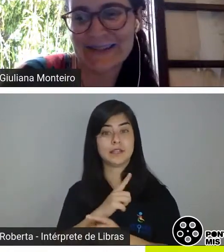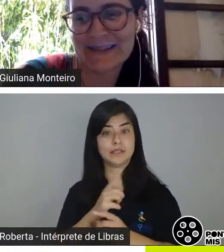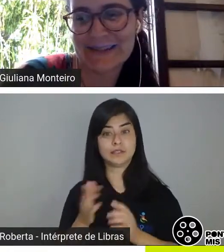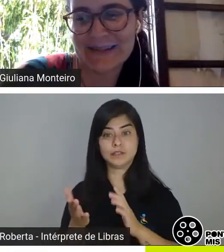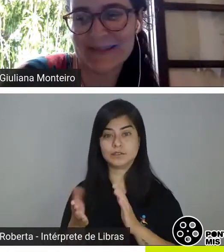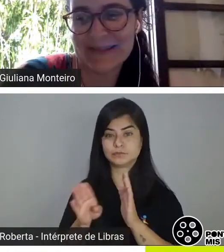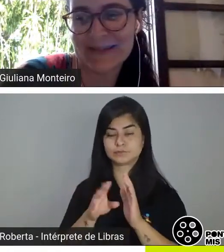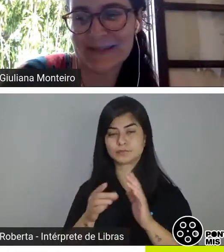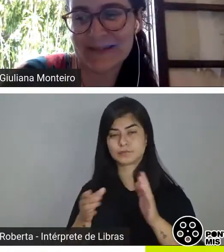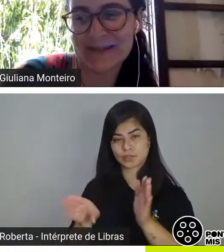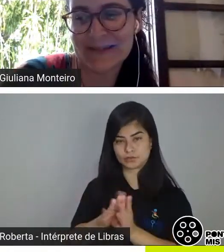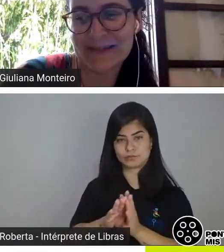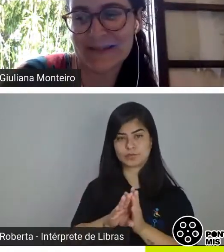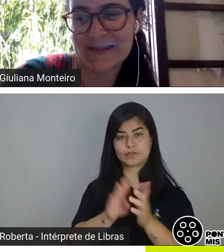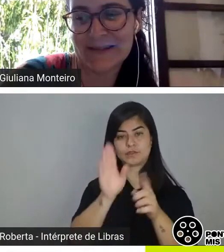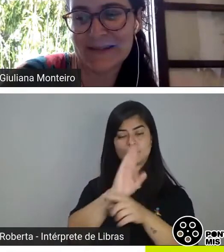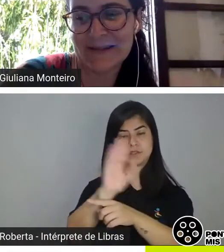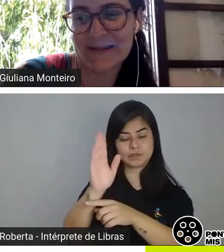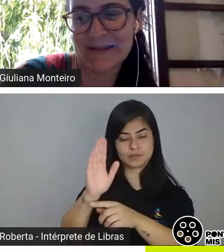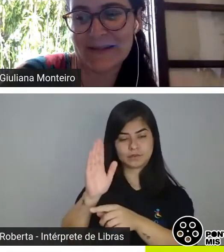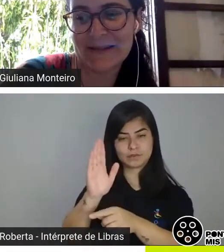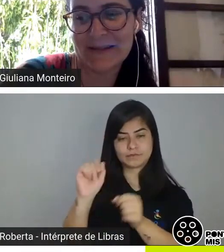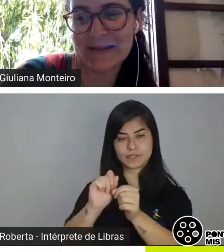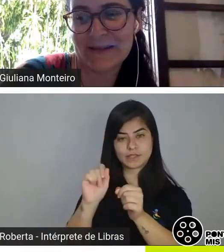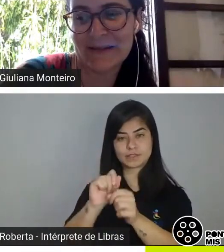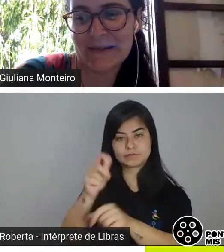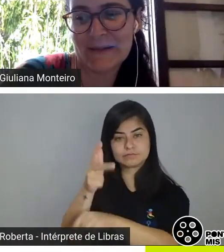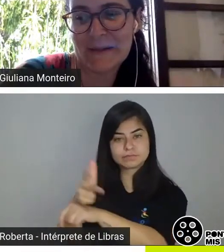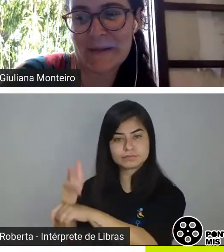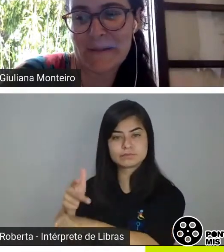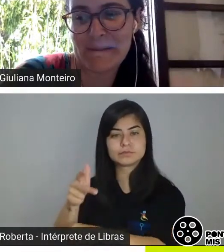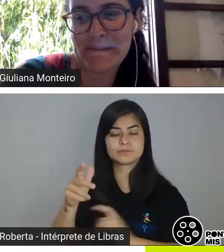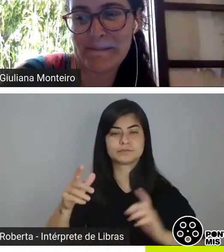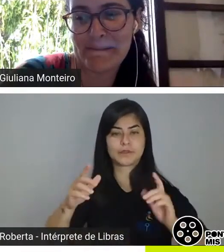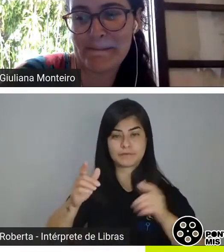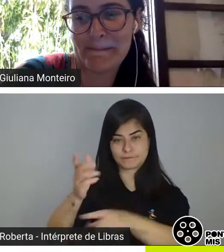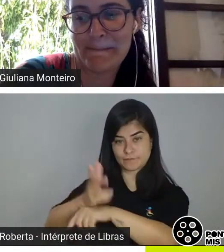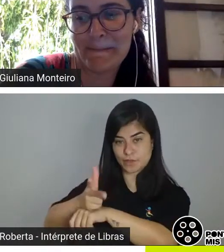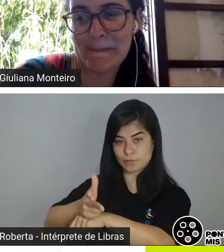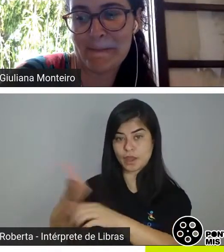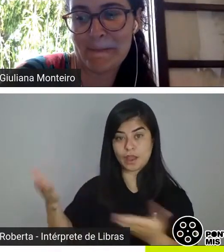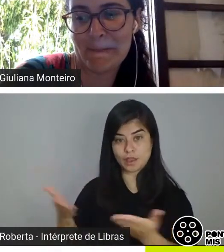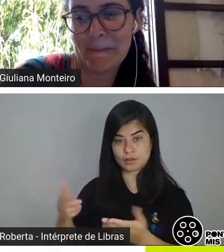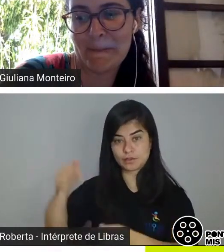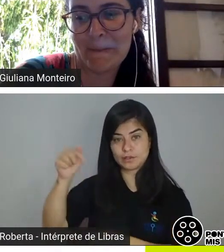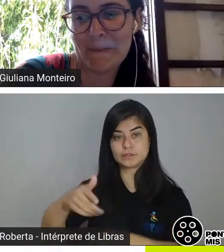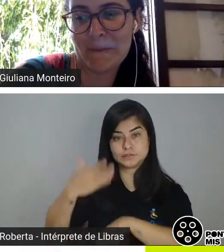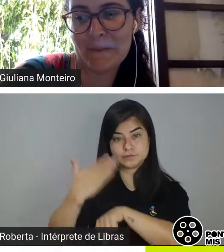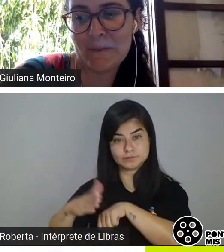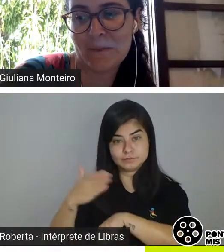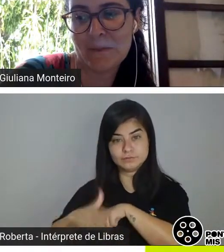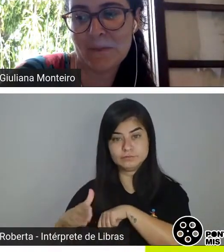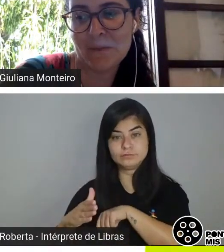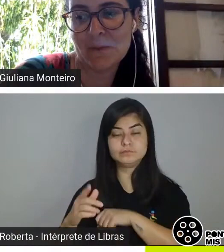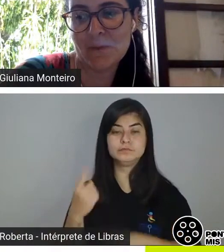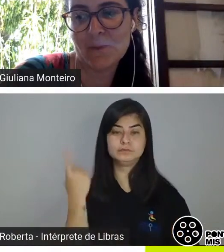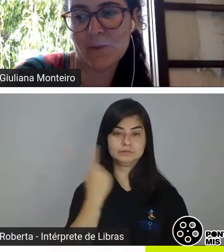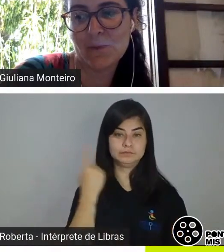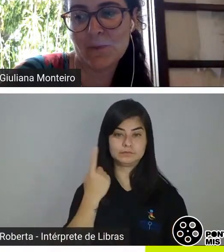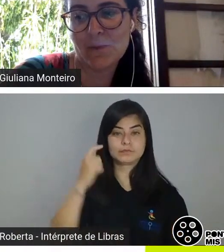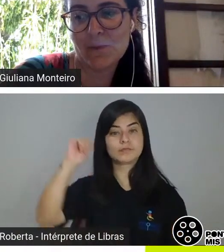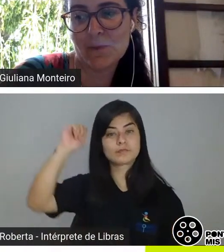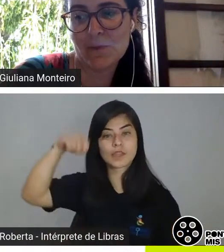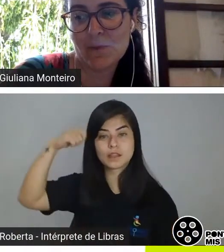no set com o elenco e a equipe, de manhã cedo, às 8 horas, vamos filmar aqui hoje, vamos ensaiar. Primeira coisa, ensaia com os